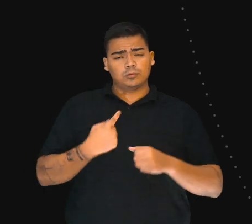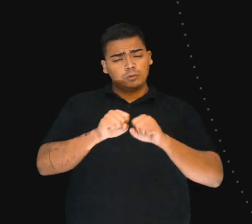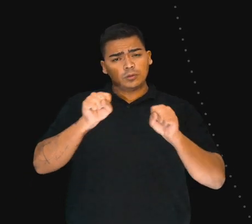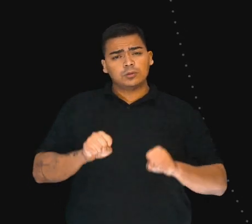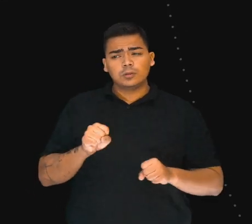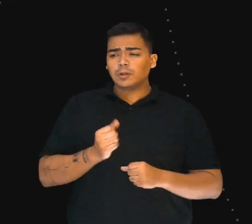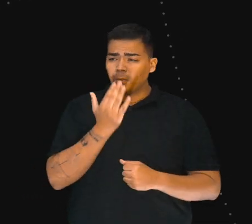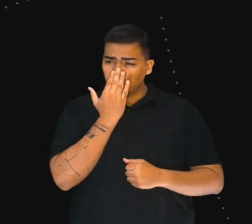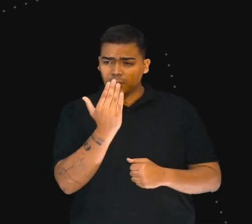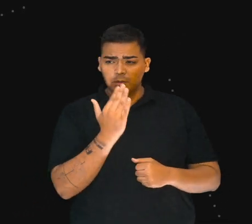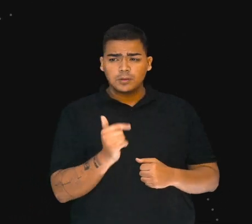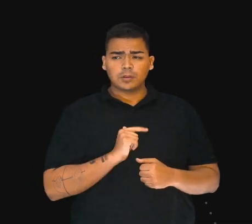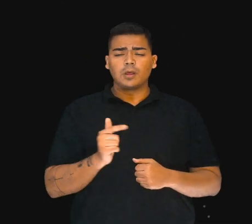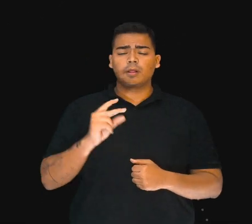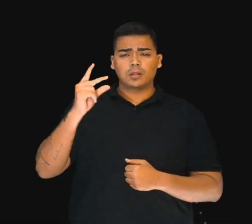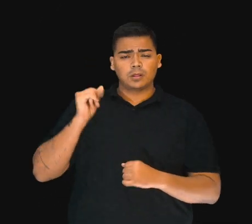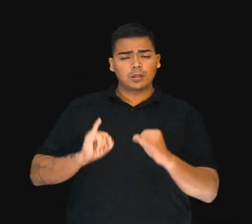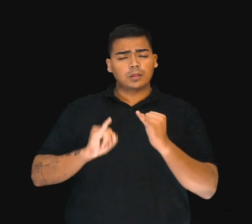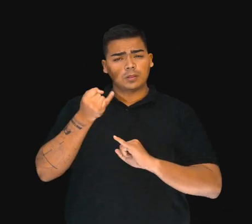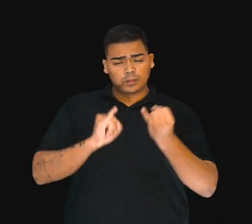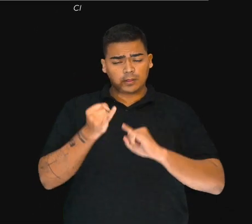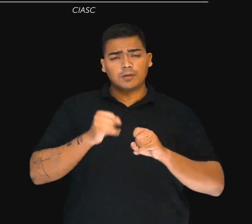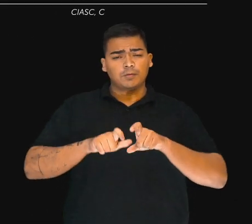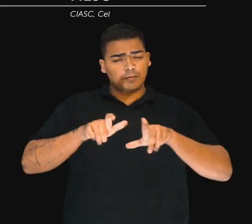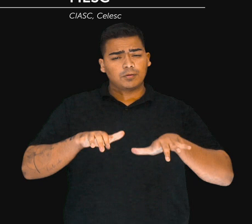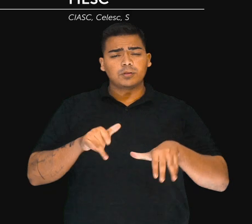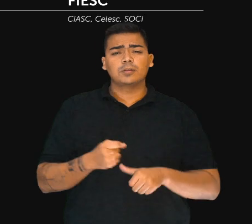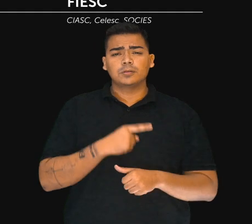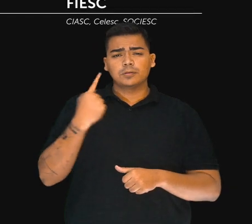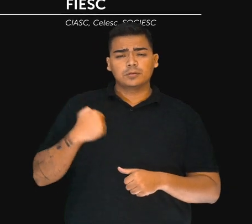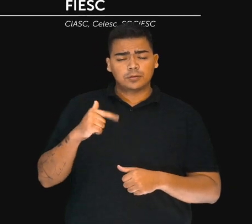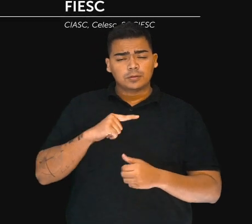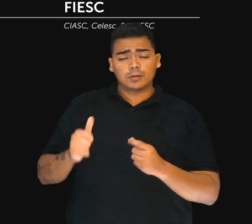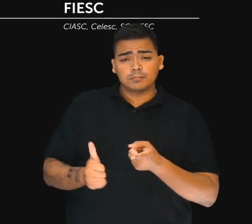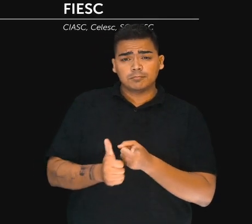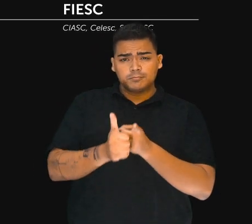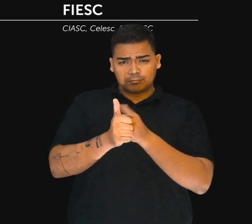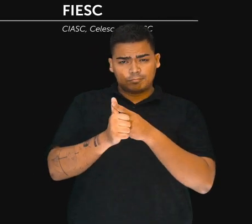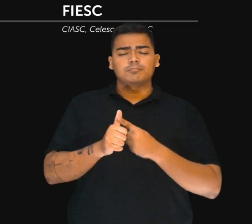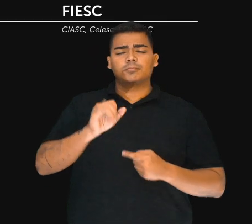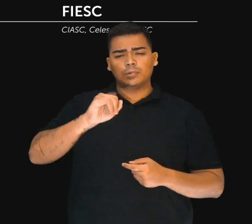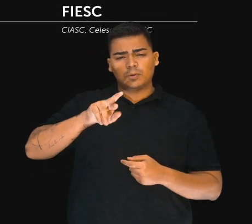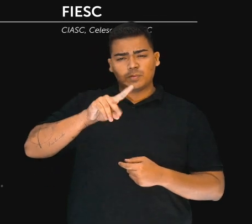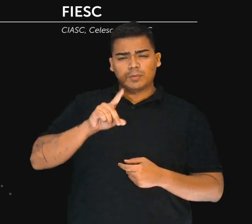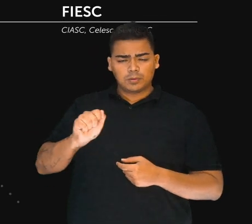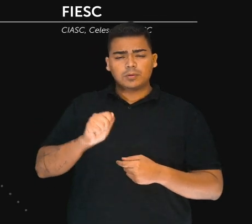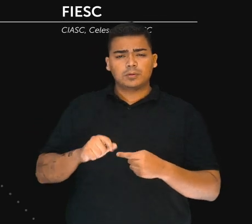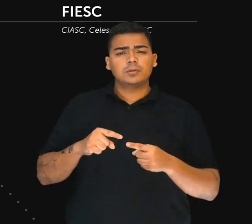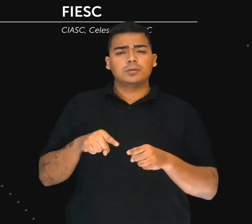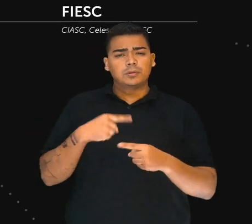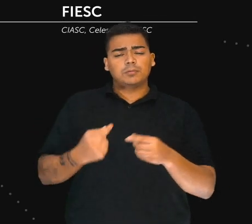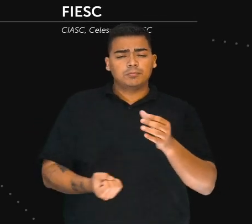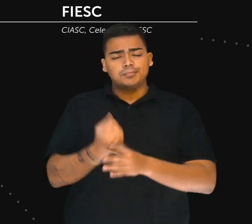ecossistema. Logo à frente a gente tem um antigo condomínio industrial de informática, que é onde que foi o berço da primeira incubadora de empresas de tecnologia